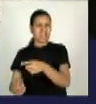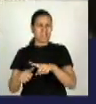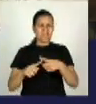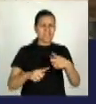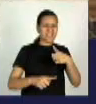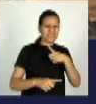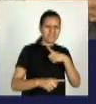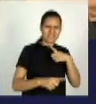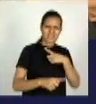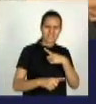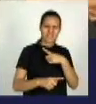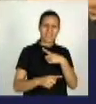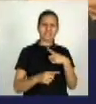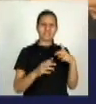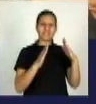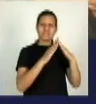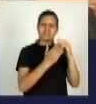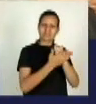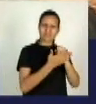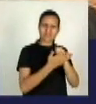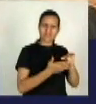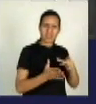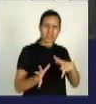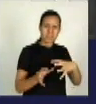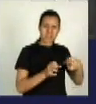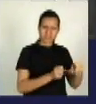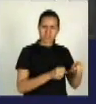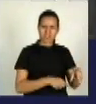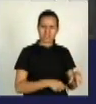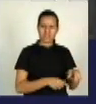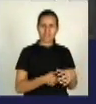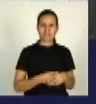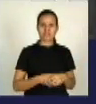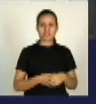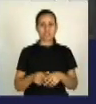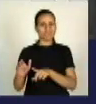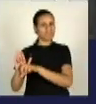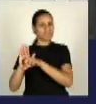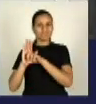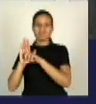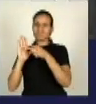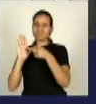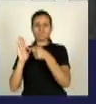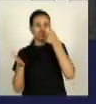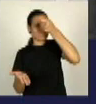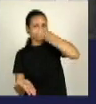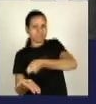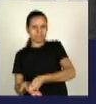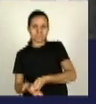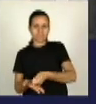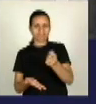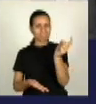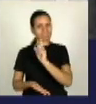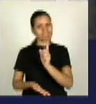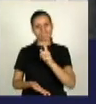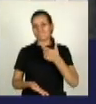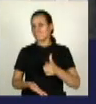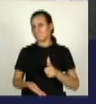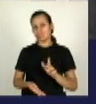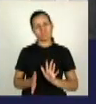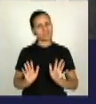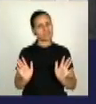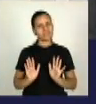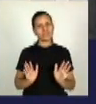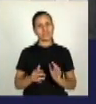mas existem drogarias específicas para receber o... A legislação não